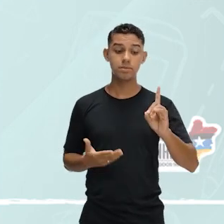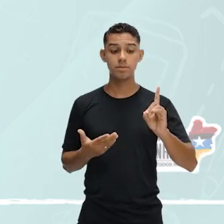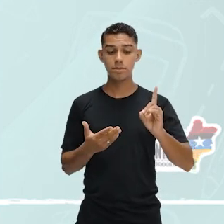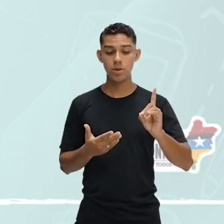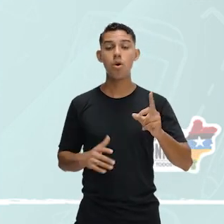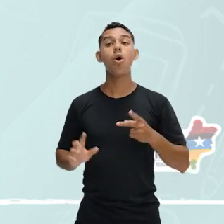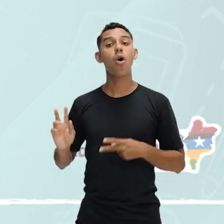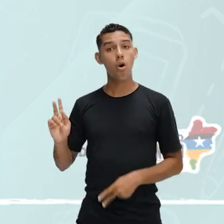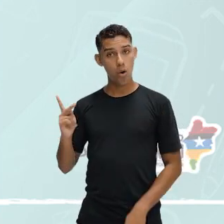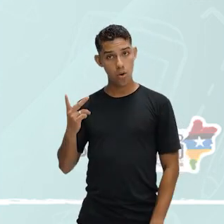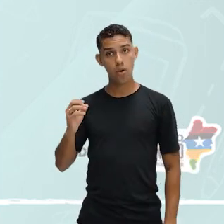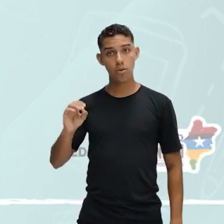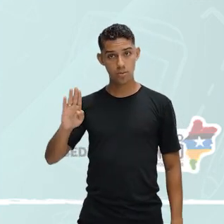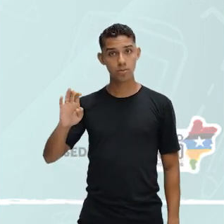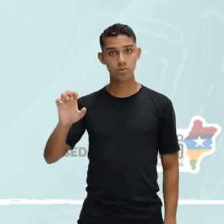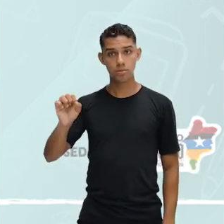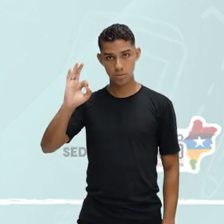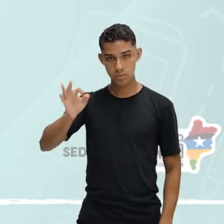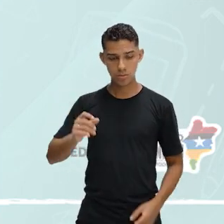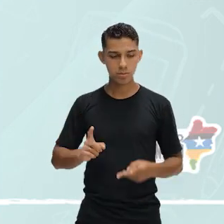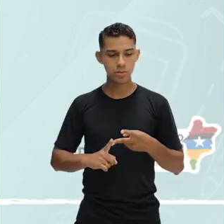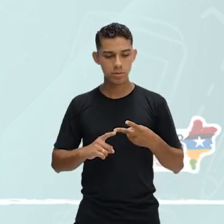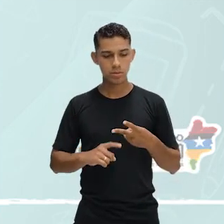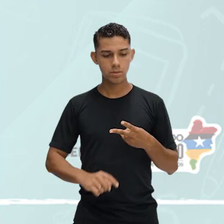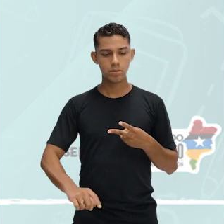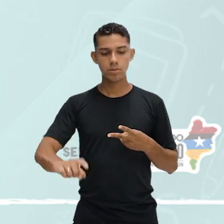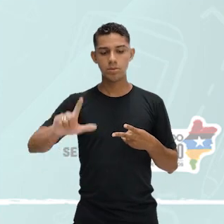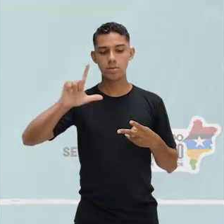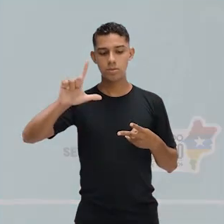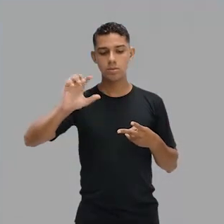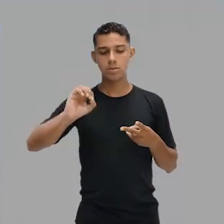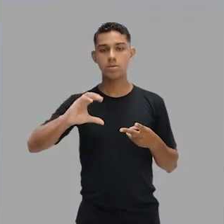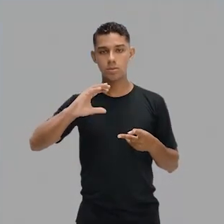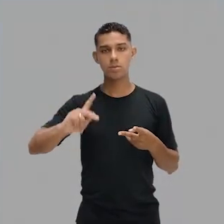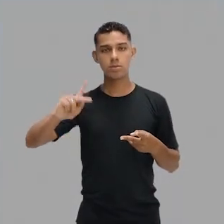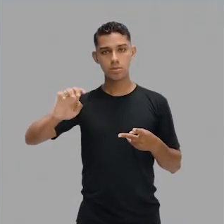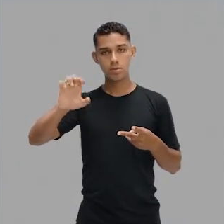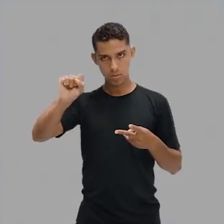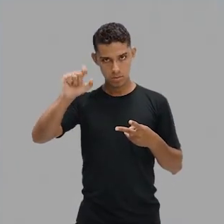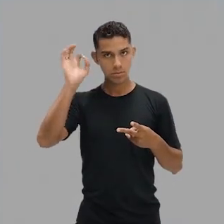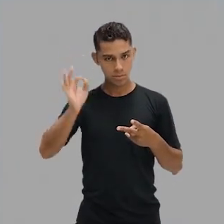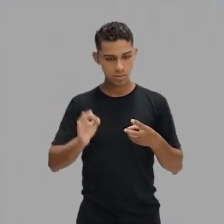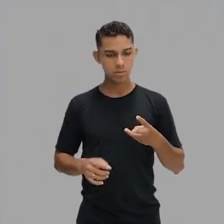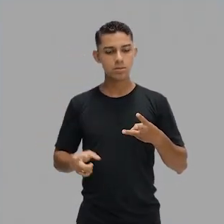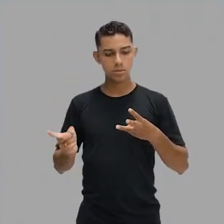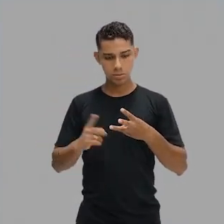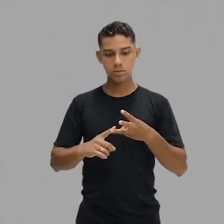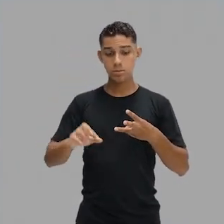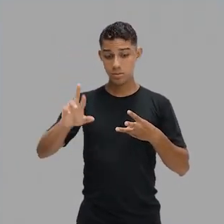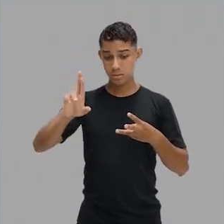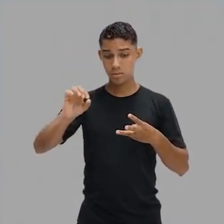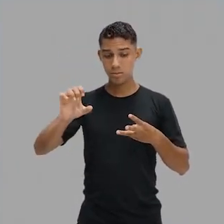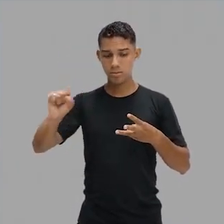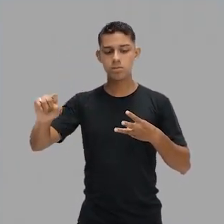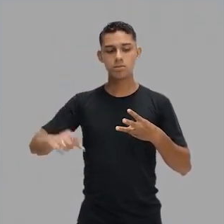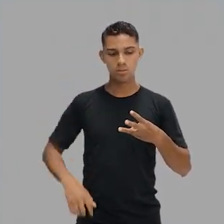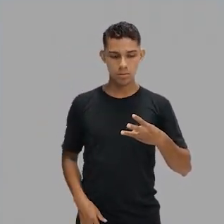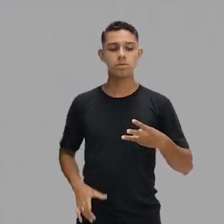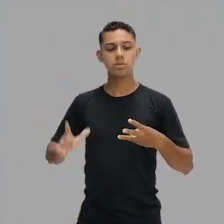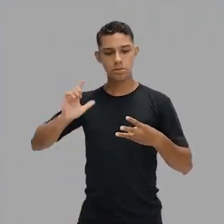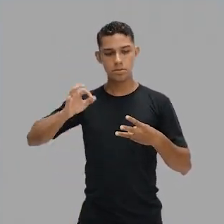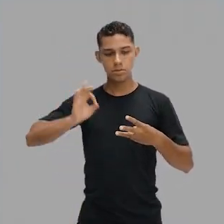Letra D, Hobbes, correto. Locke, também. Rousseau, também.